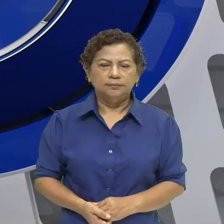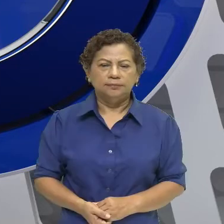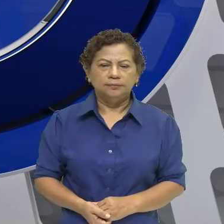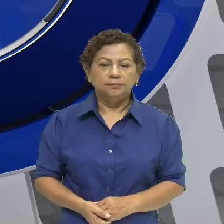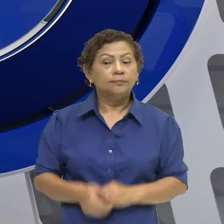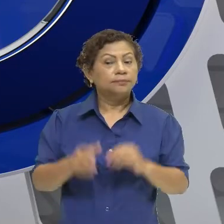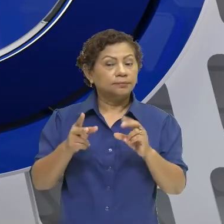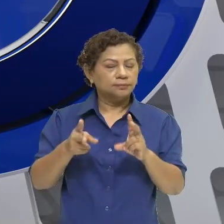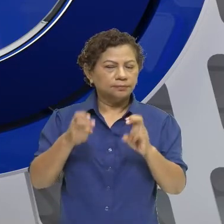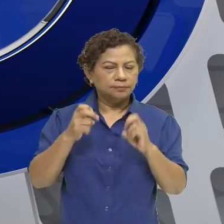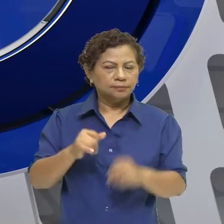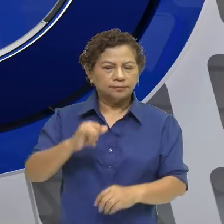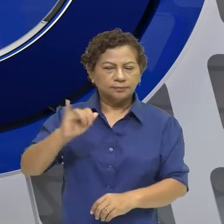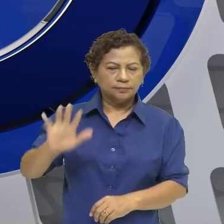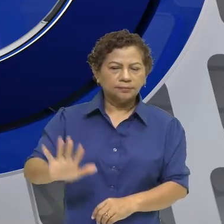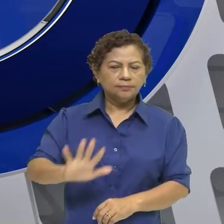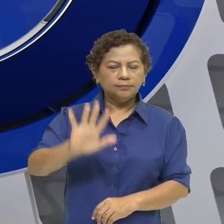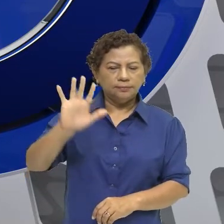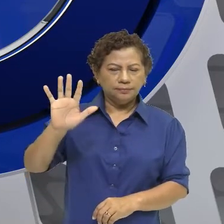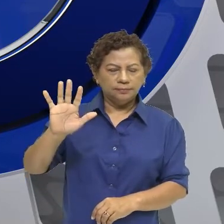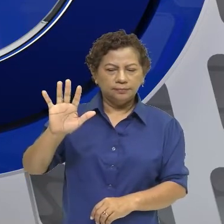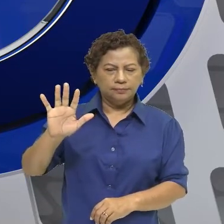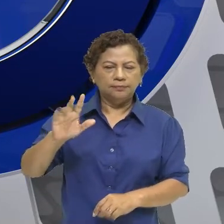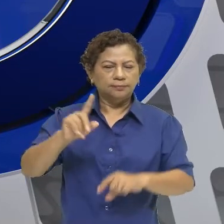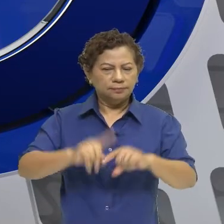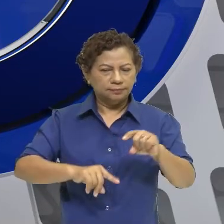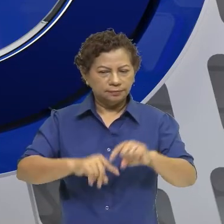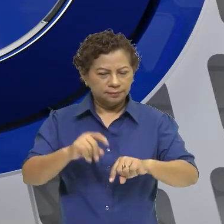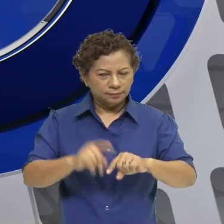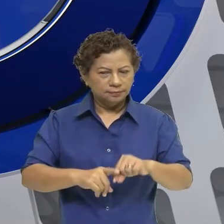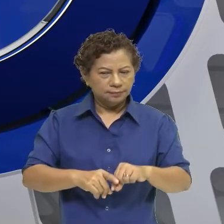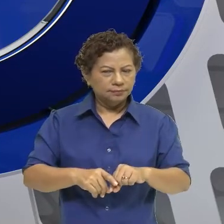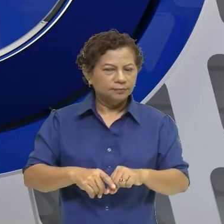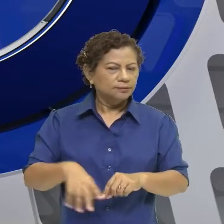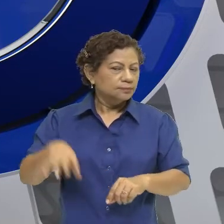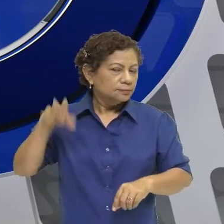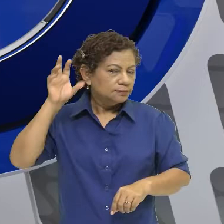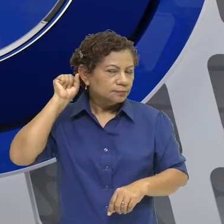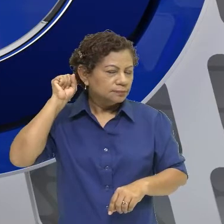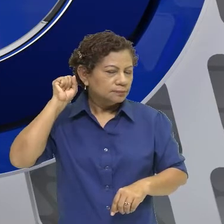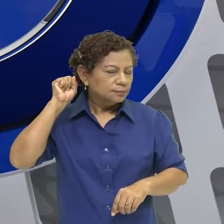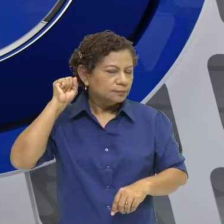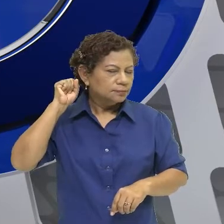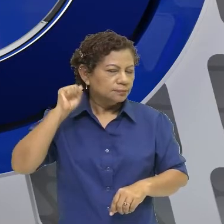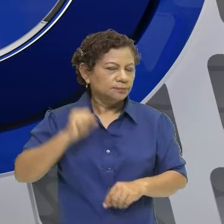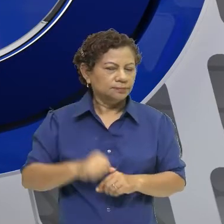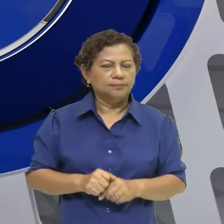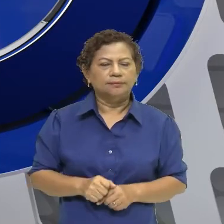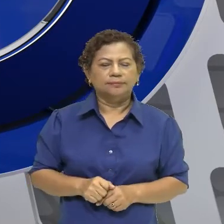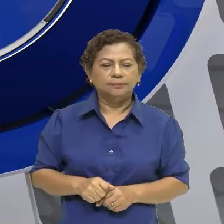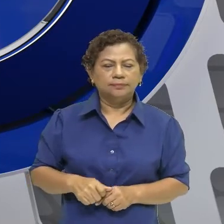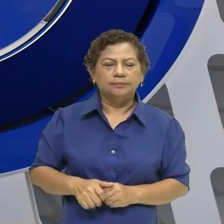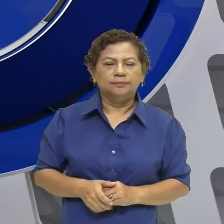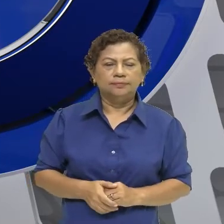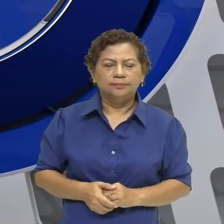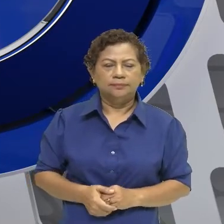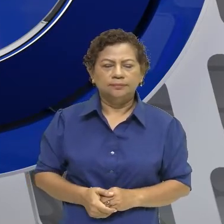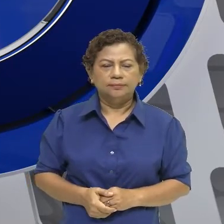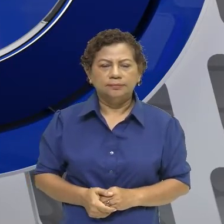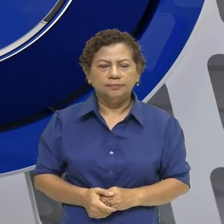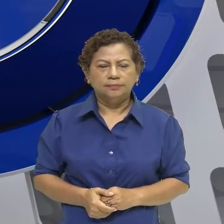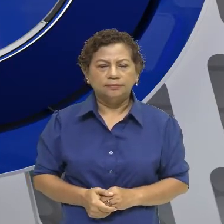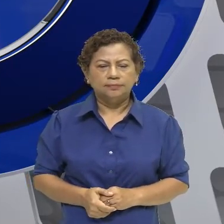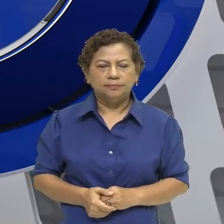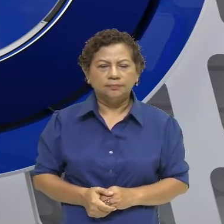Vocês viram a imagem bem grande do cachixi. Então, escutaram um som que parece um chocalhozinho? Então, estão lá, a pessoa que